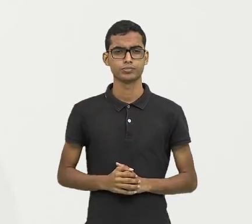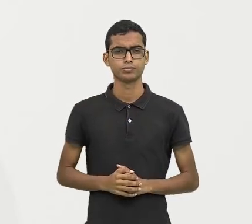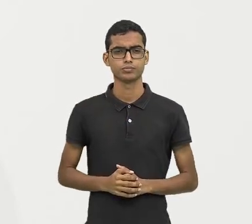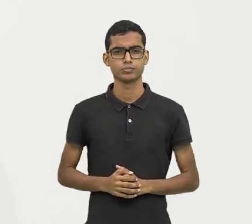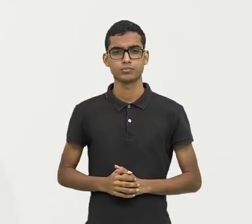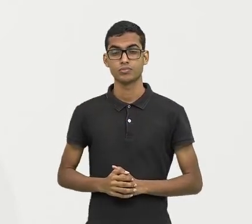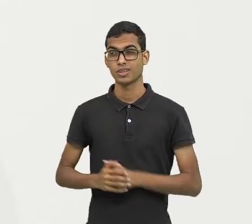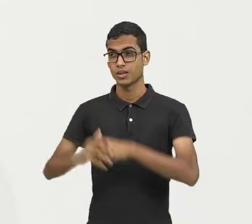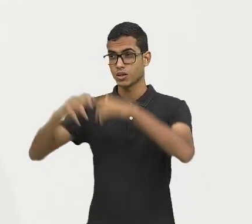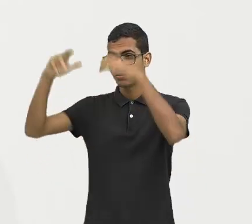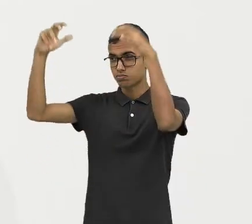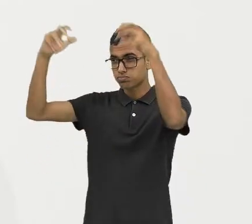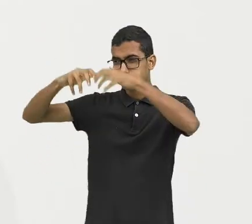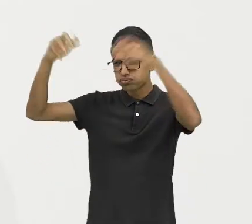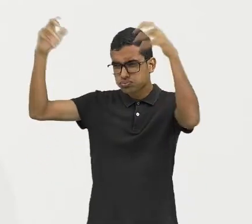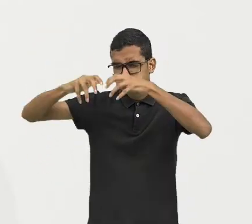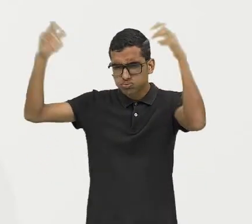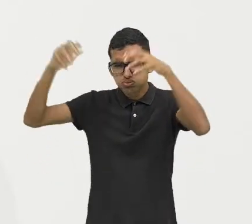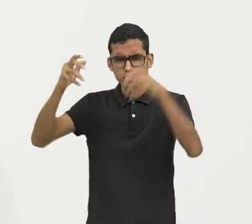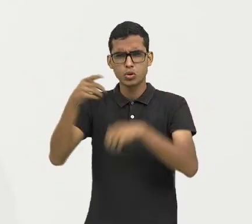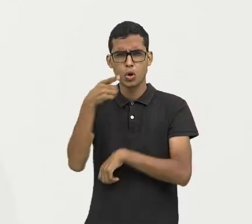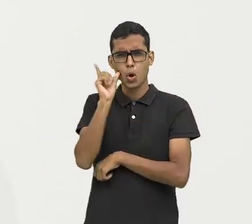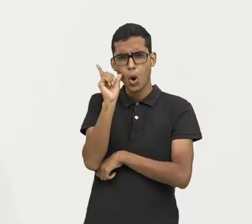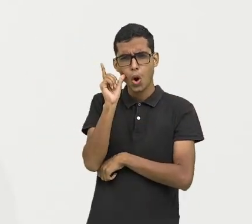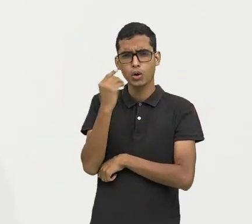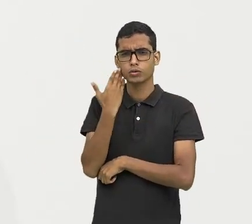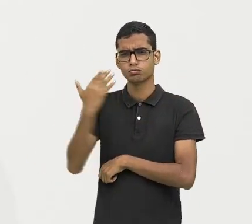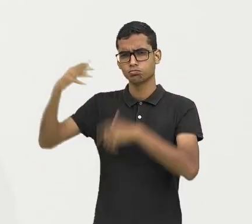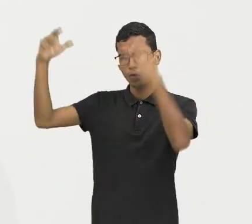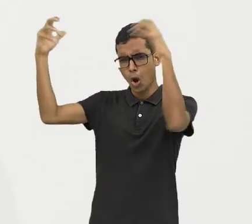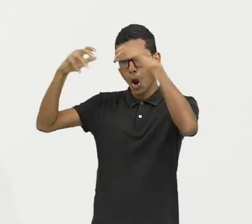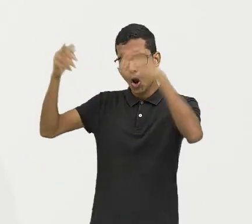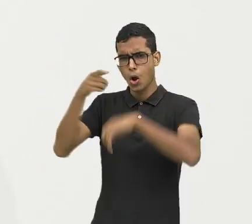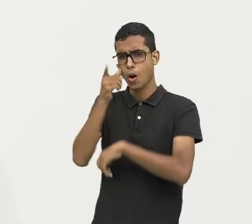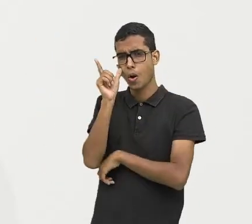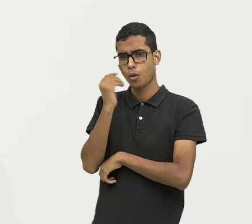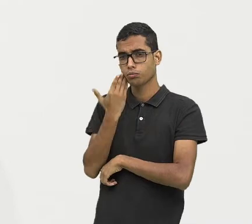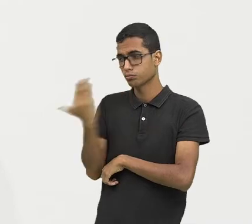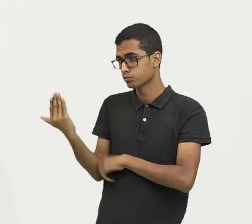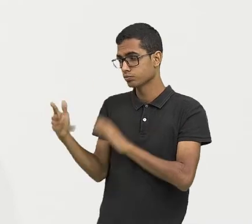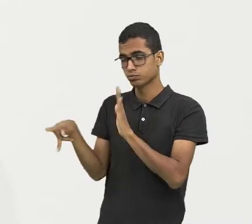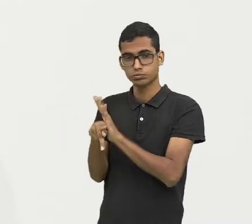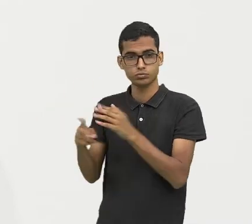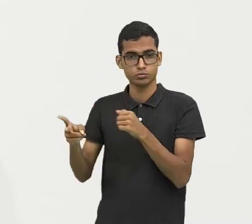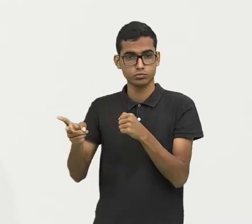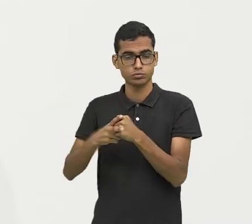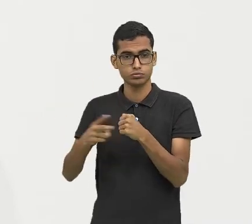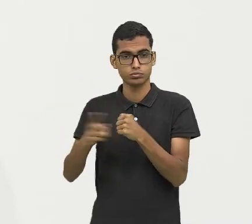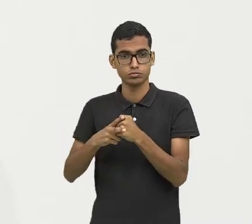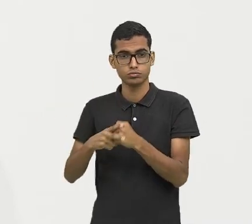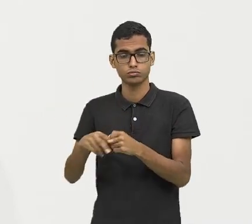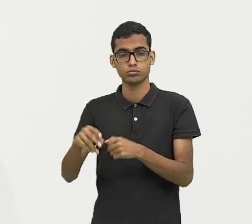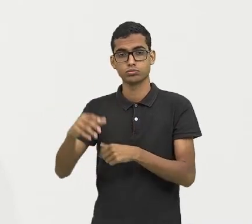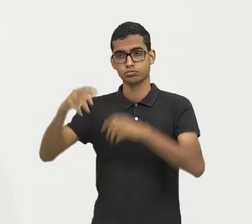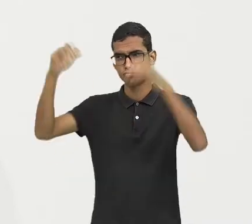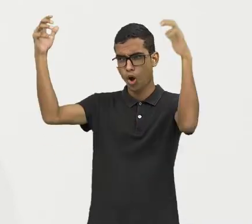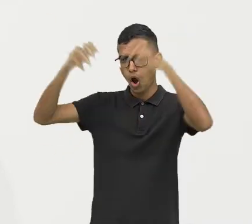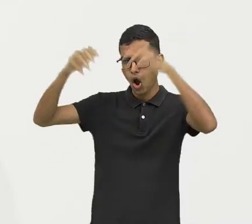Choveu muito ontem. Olha só, chover, verbo chover.